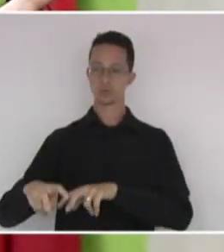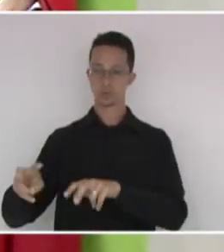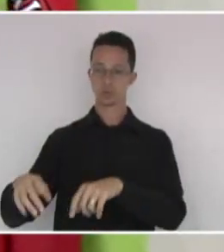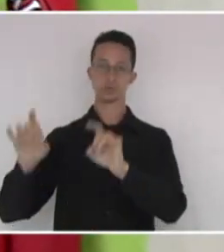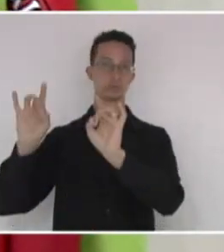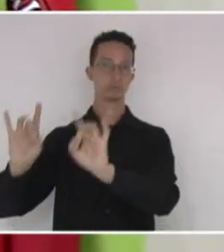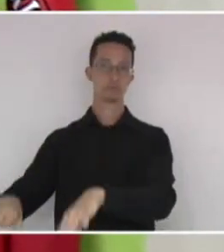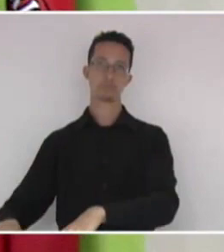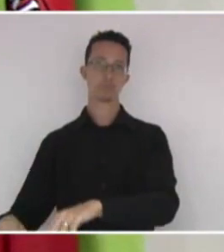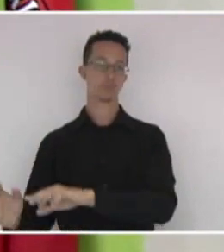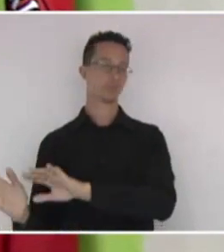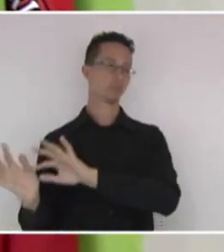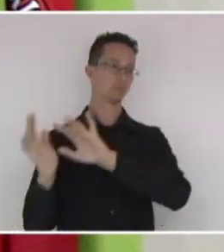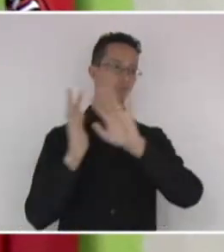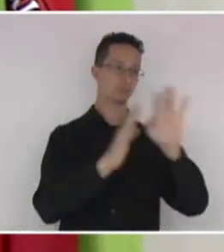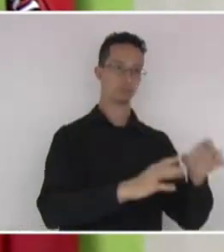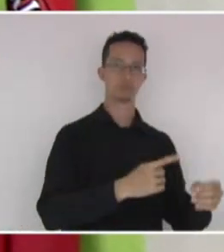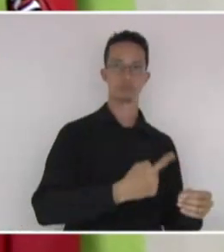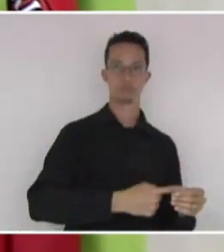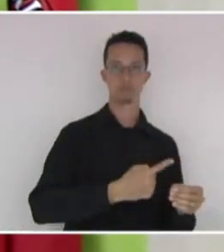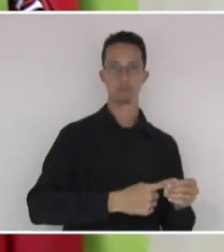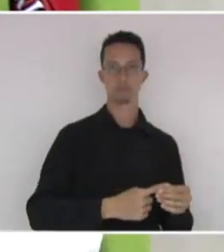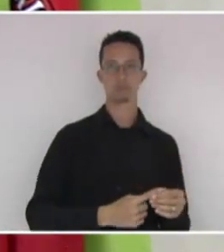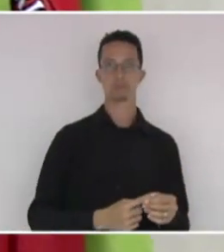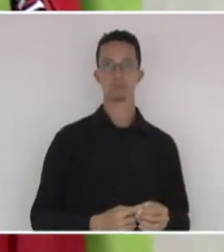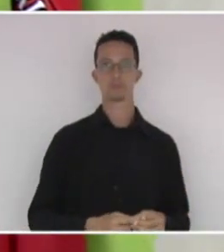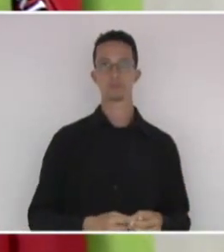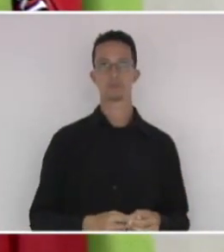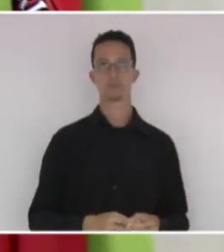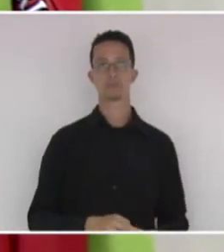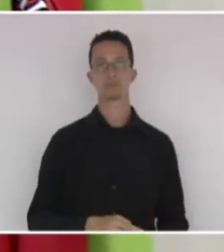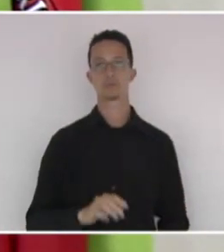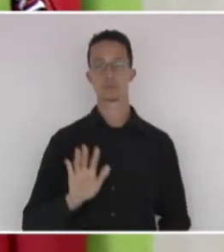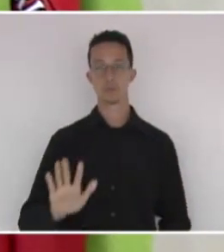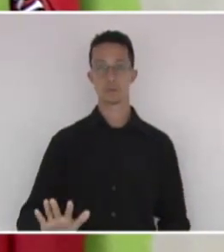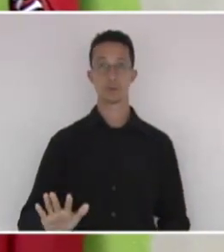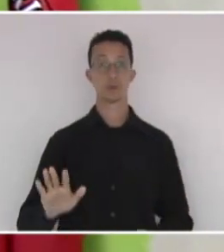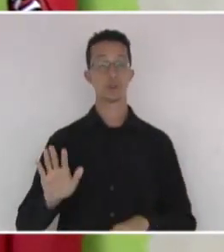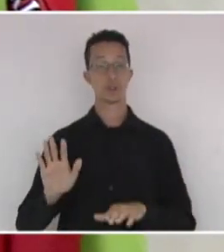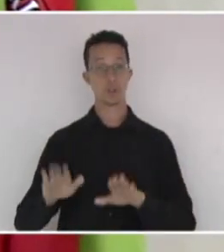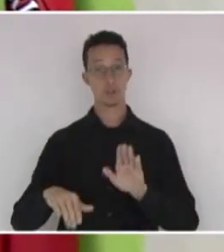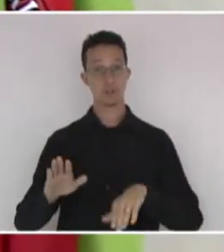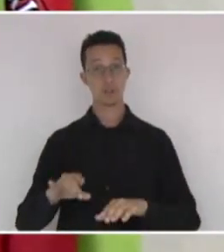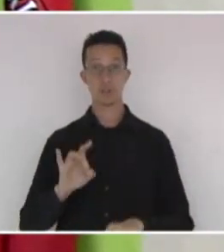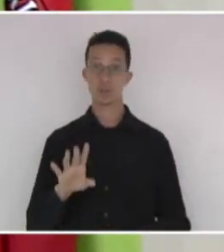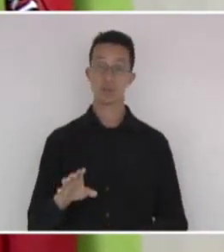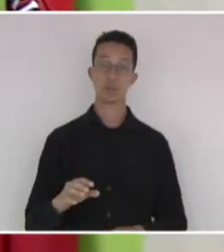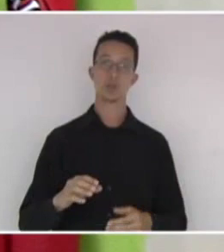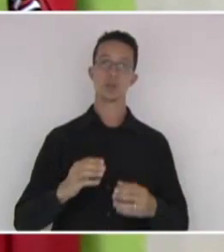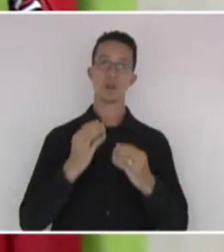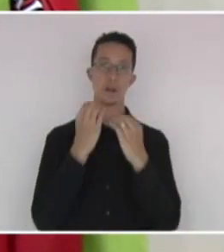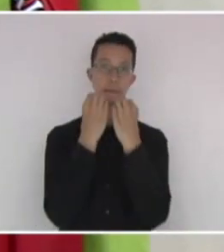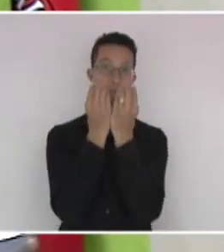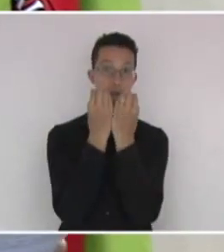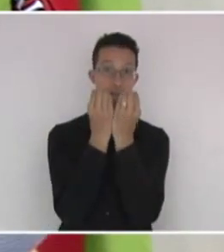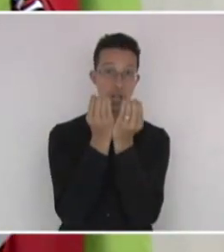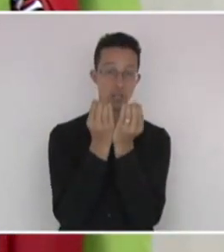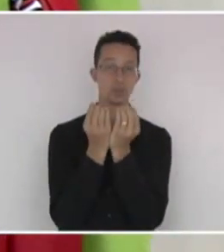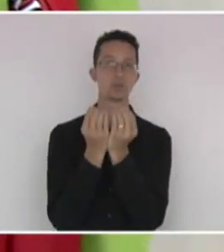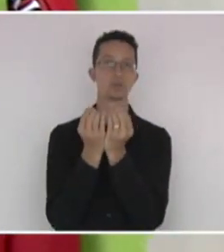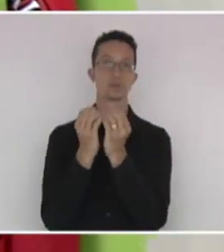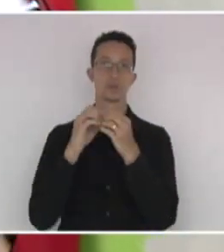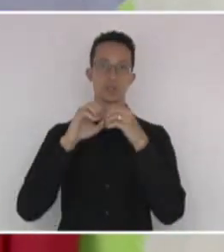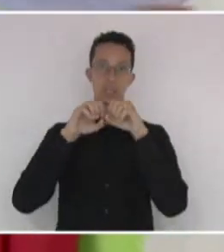Sobrará talvez a produção de soja e milho, cana-de-açúcar. Com a reforma da Previdência,